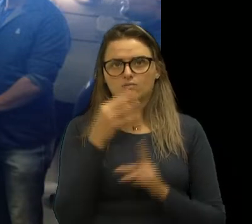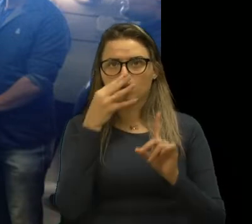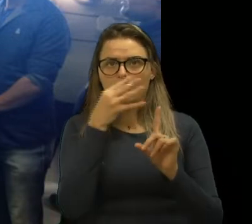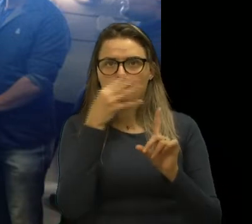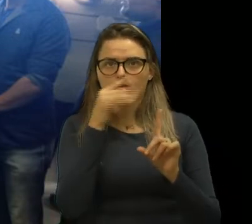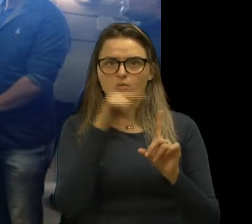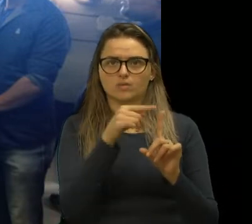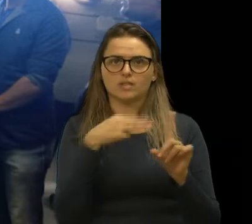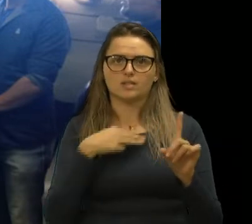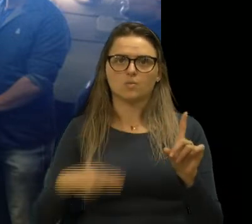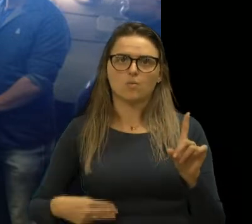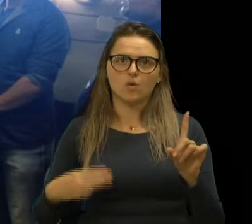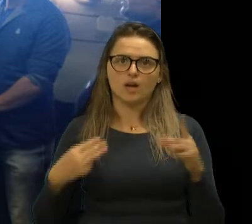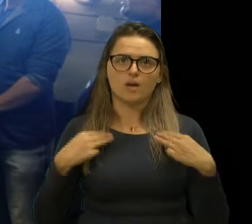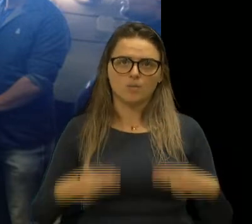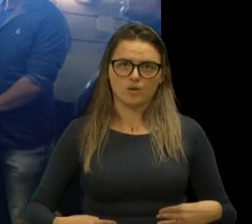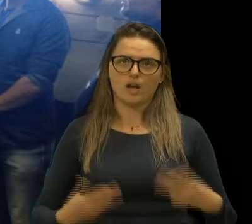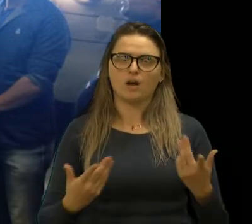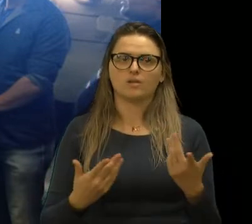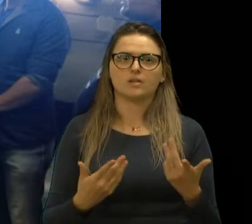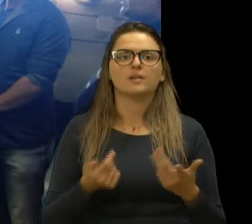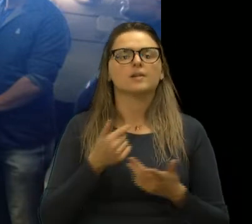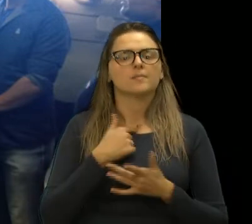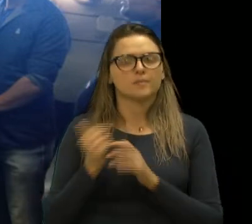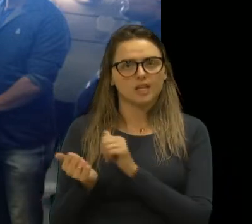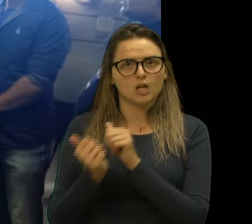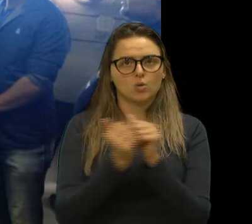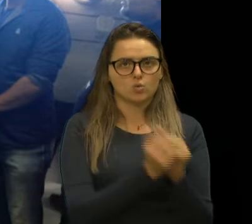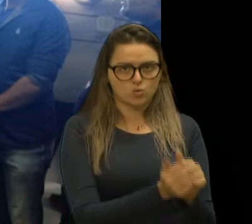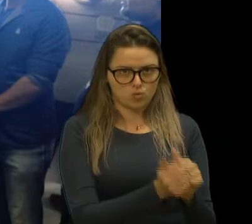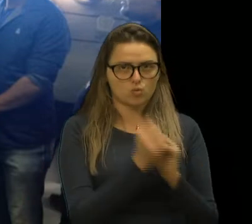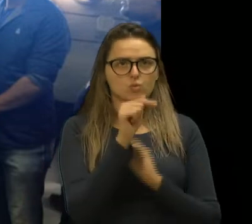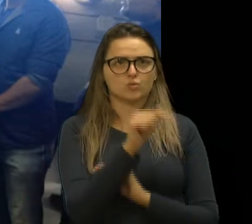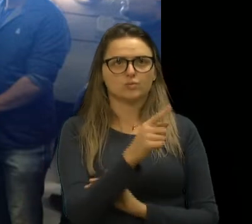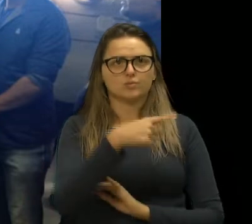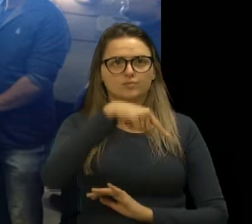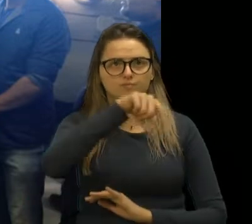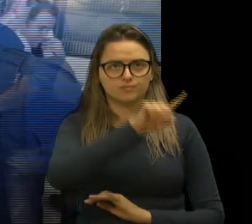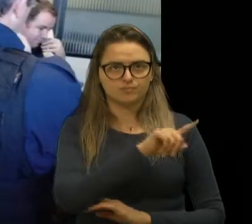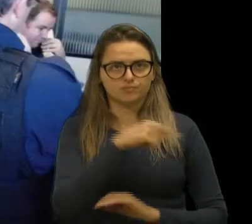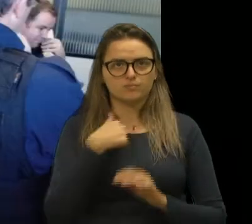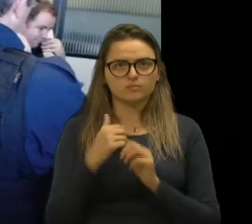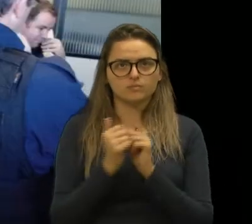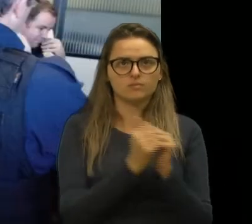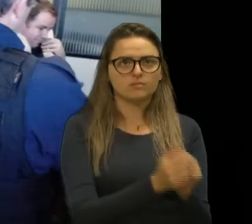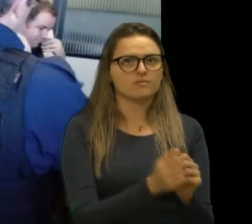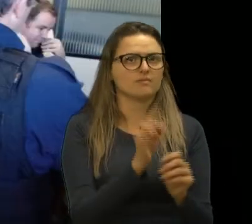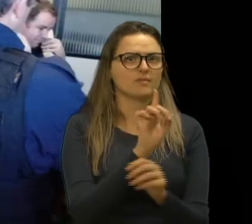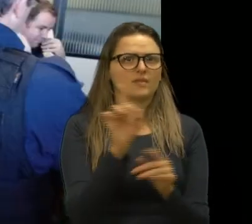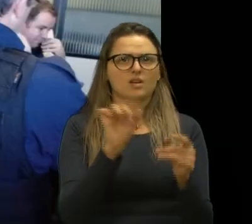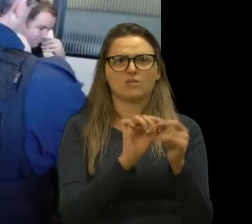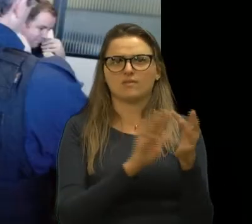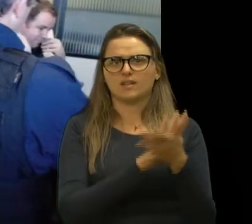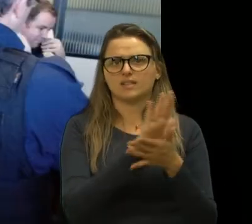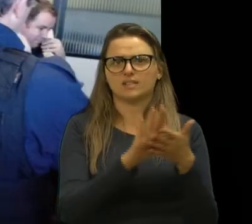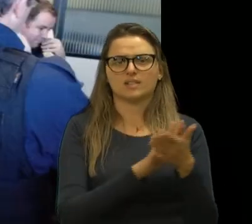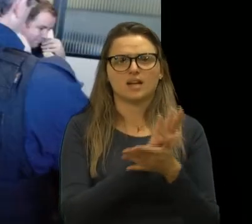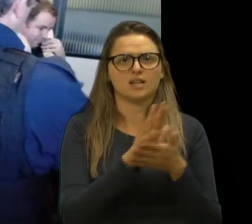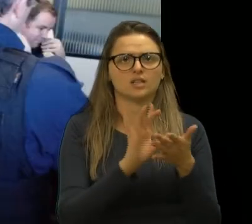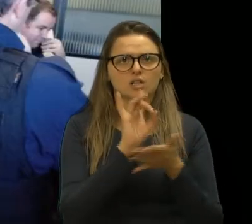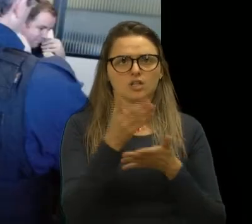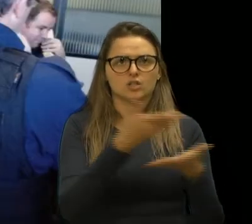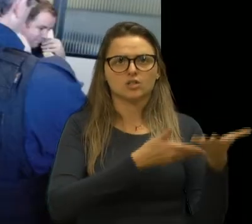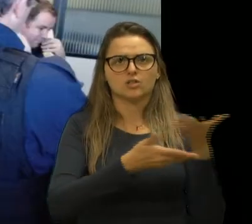manifestarem e eu estava lá colegas vereadores comunidade de caxias não foi nada além do que um simples de algo